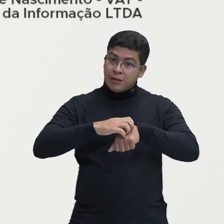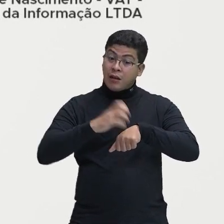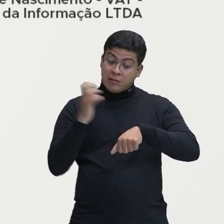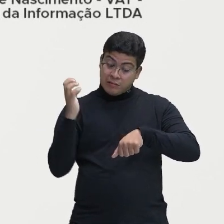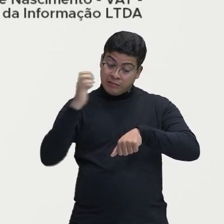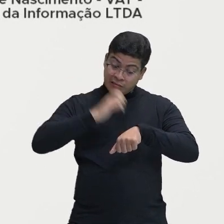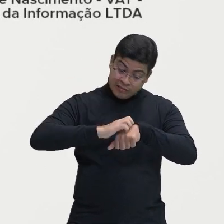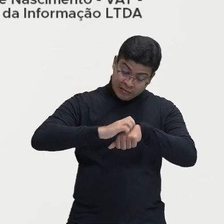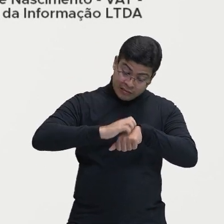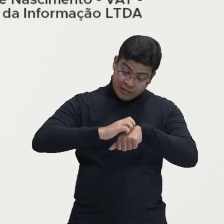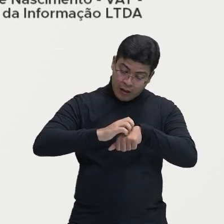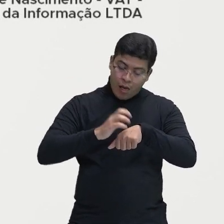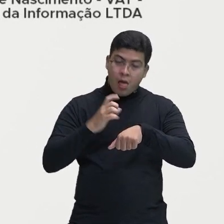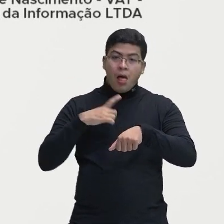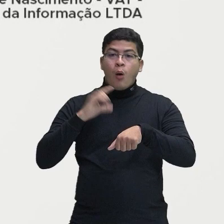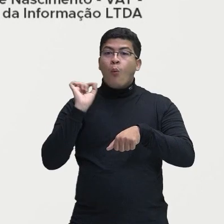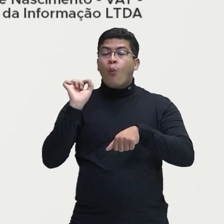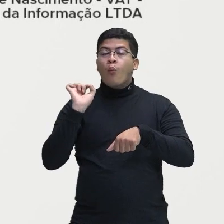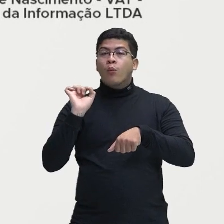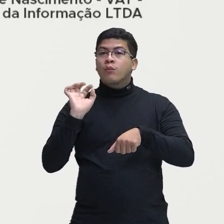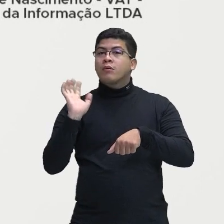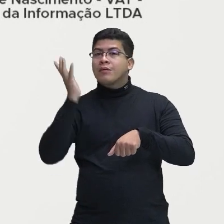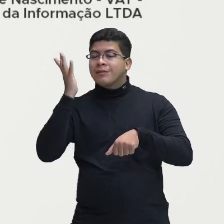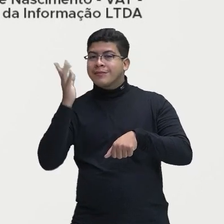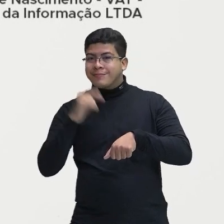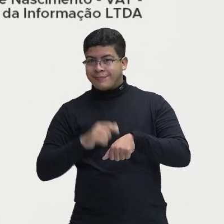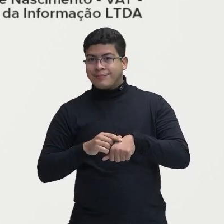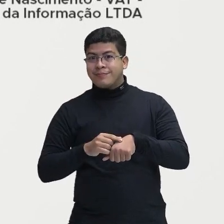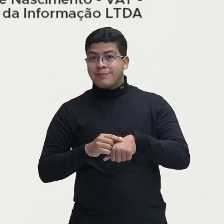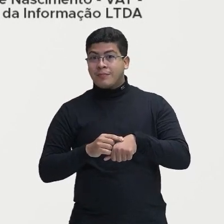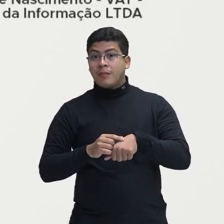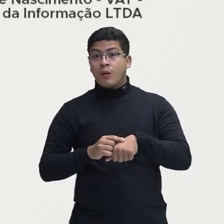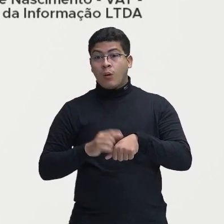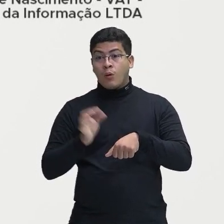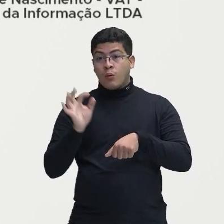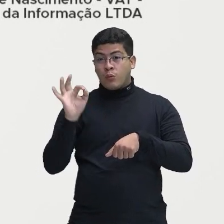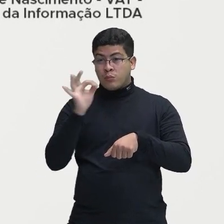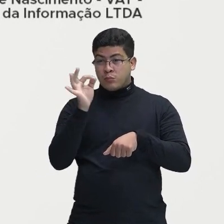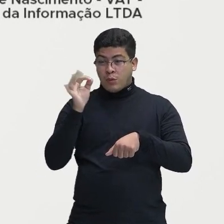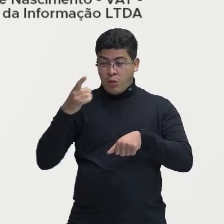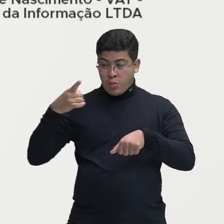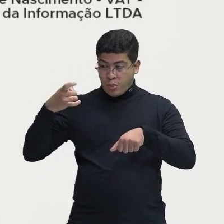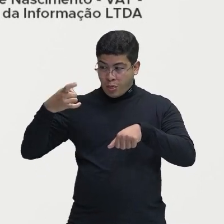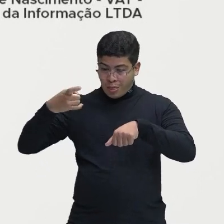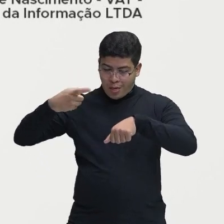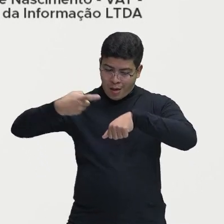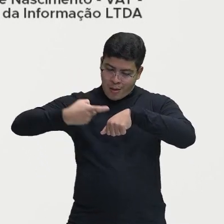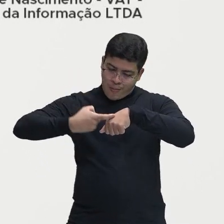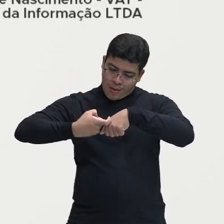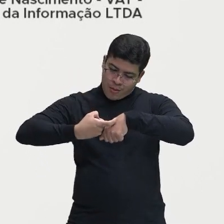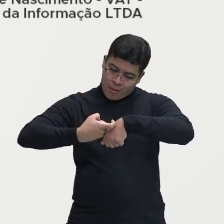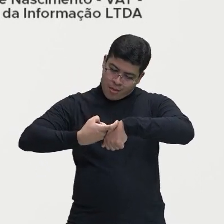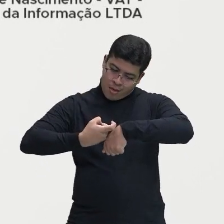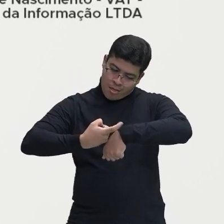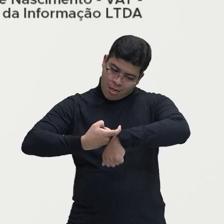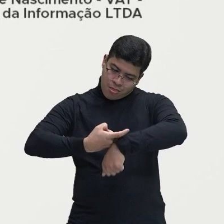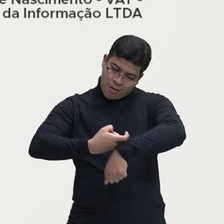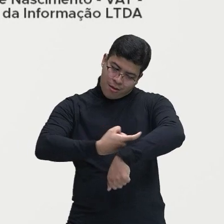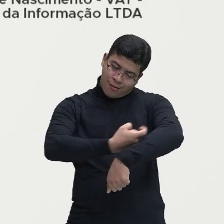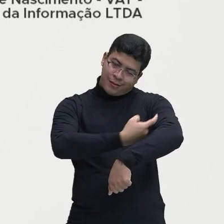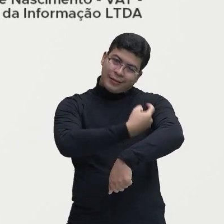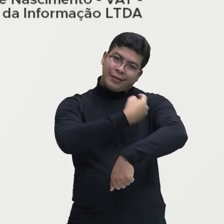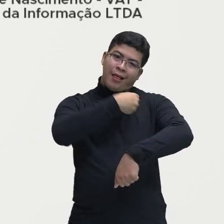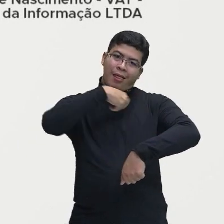sua pele. E aí, esse protozoário, ó, representado aqui pelas essas listrinhas em amarelo,